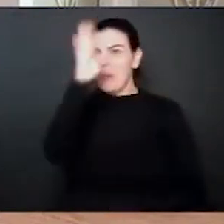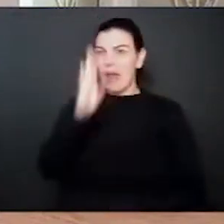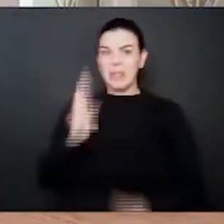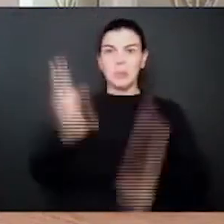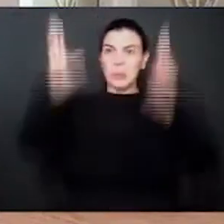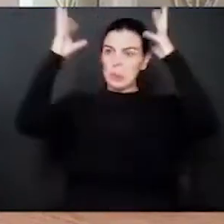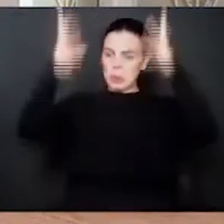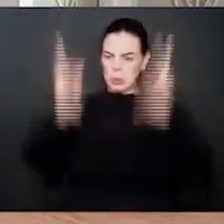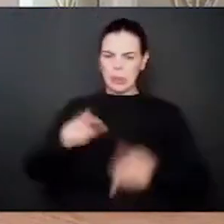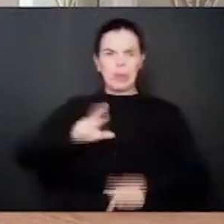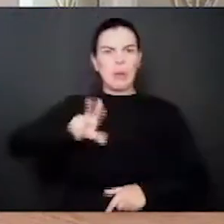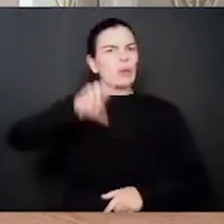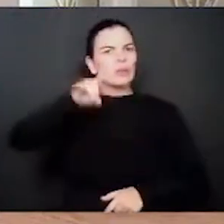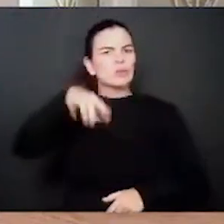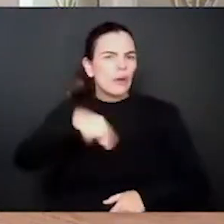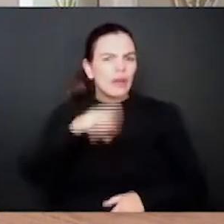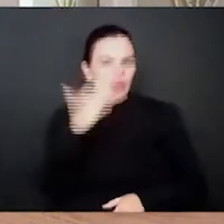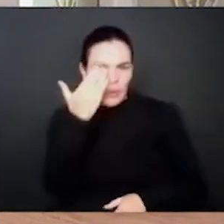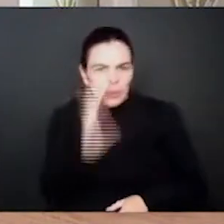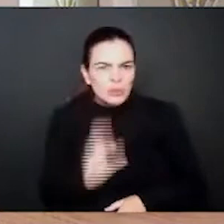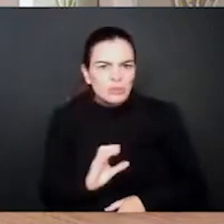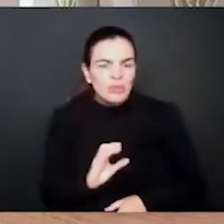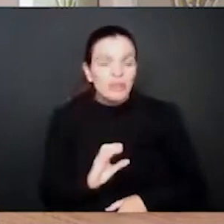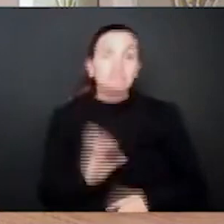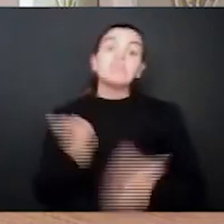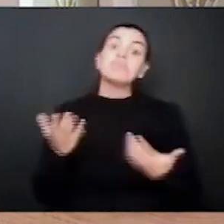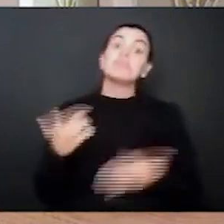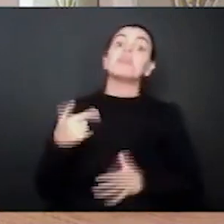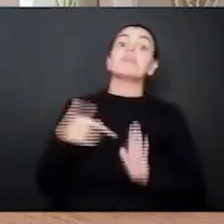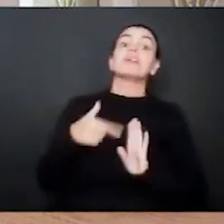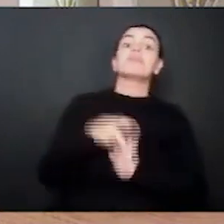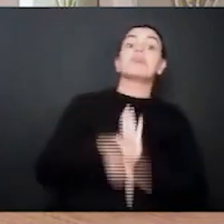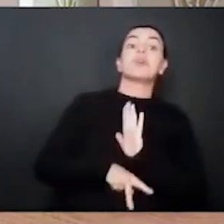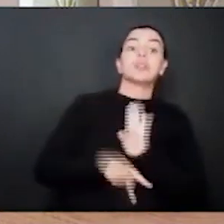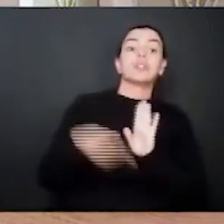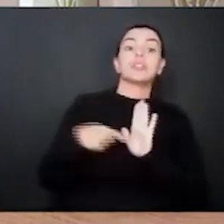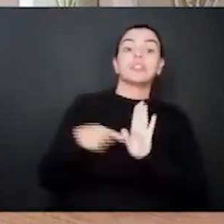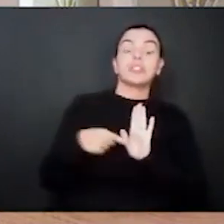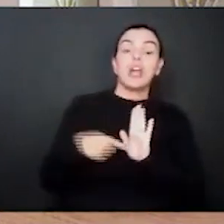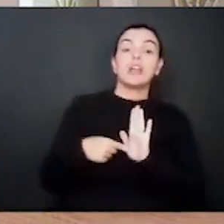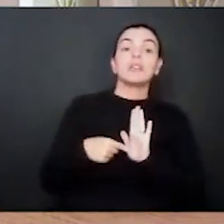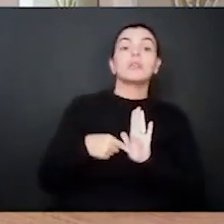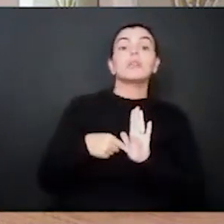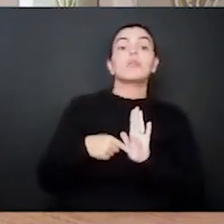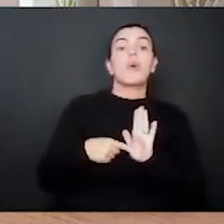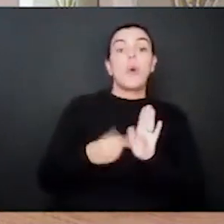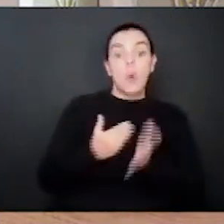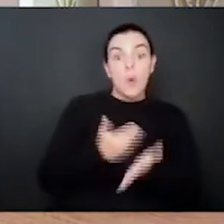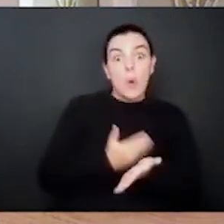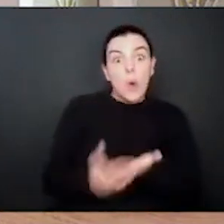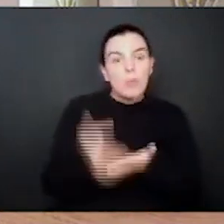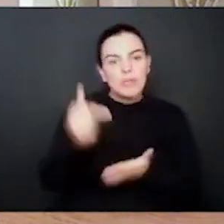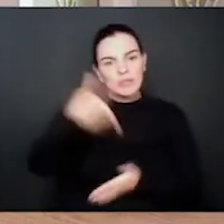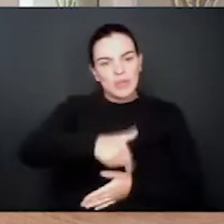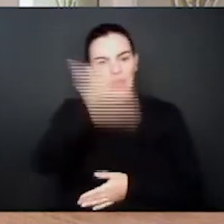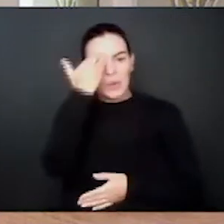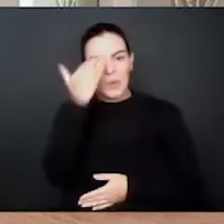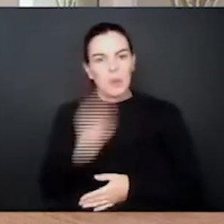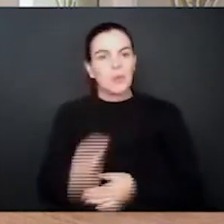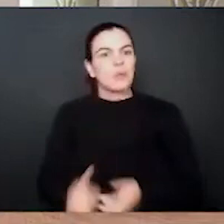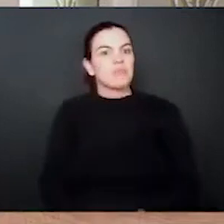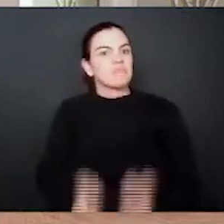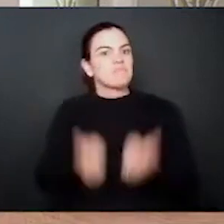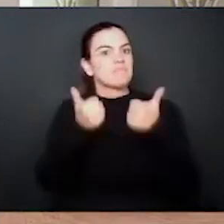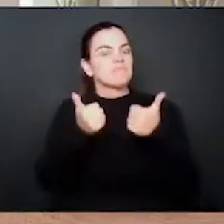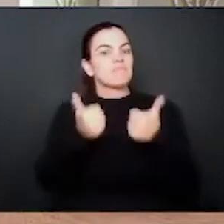infância talvez seja uma coisa muito maior que tenha se iniciado hoje aqui em Curitiba. Que a gente possa levar primeiramente para